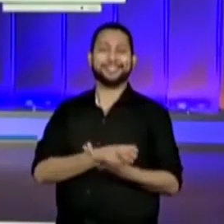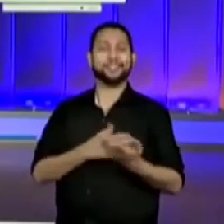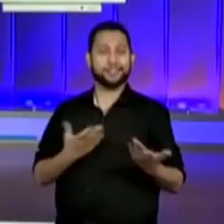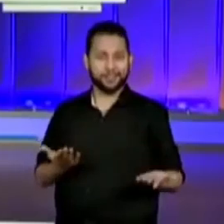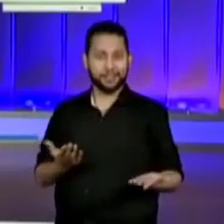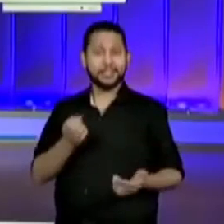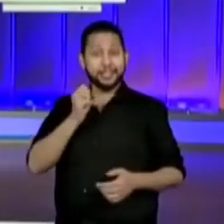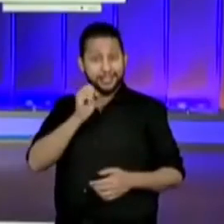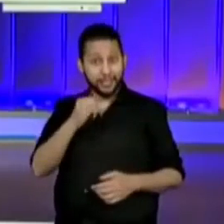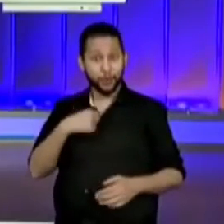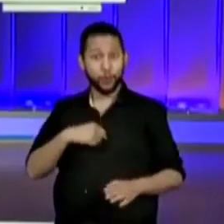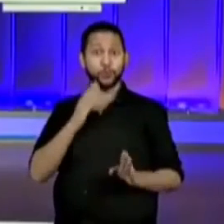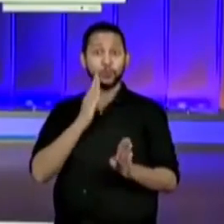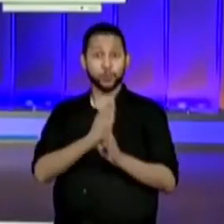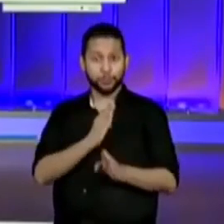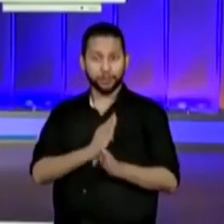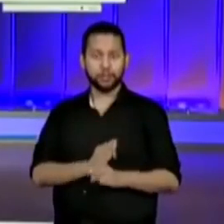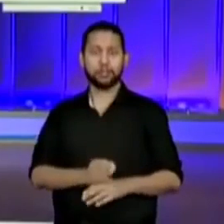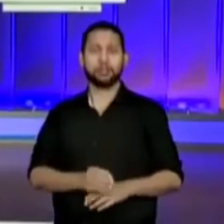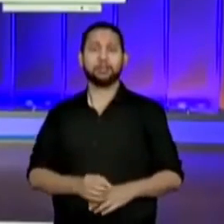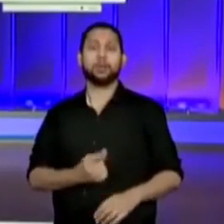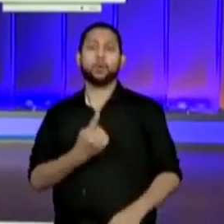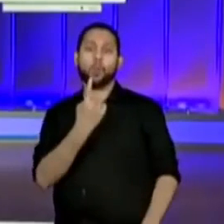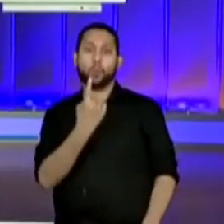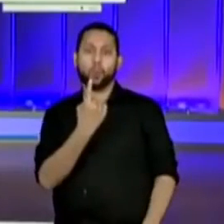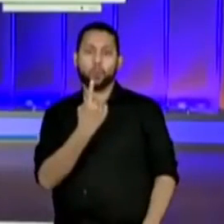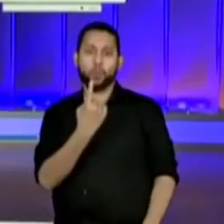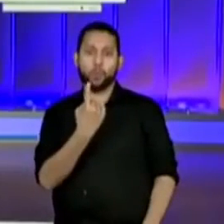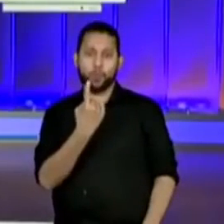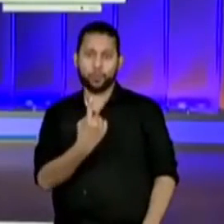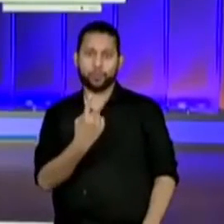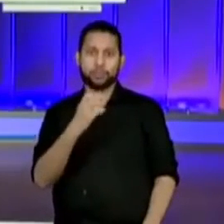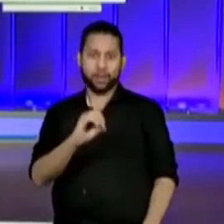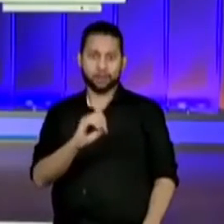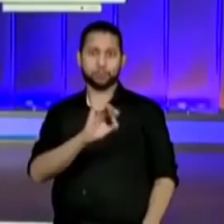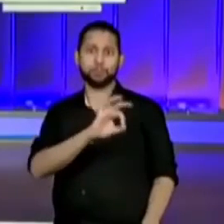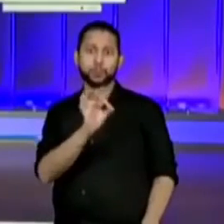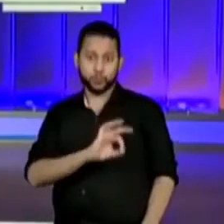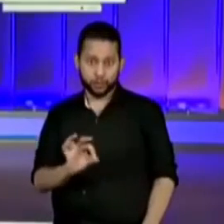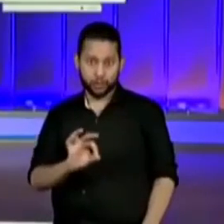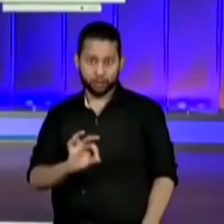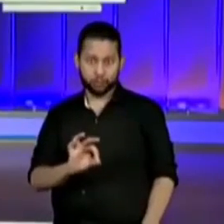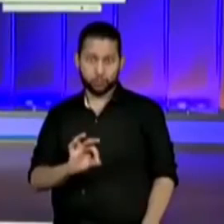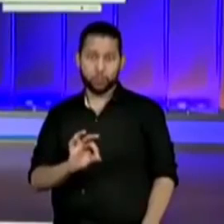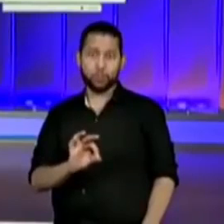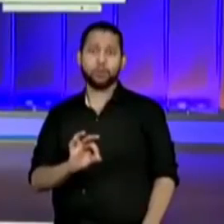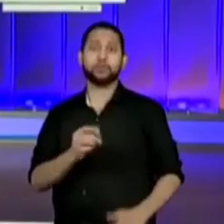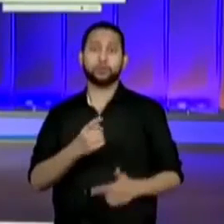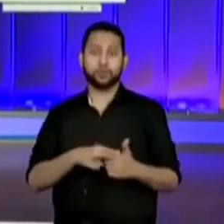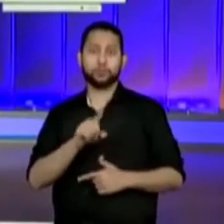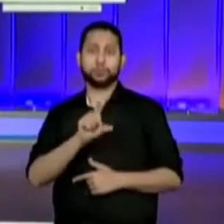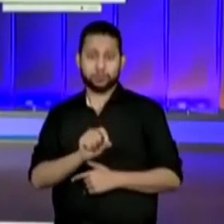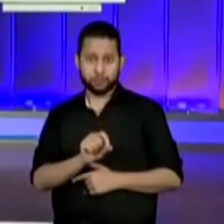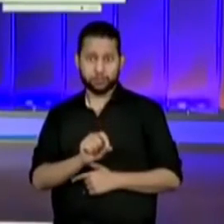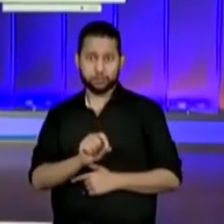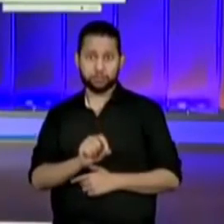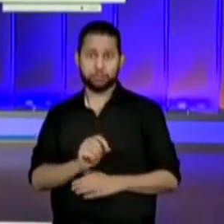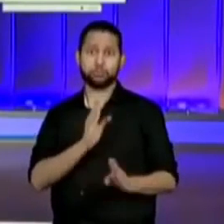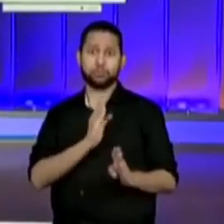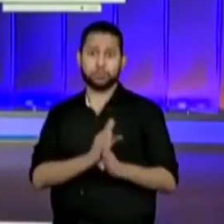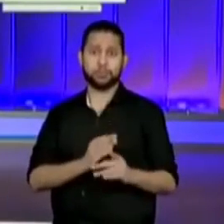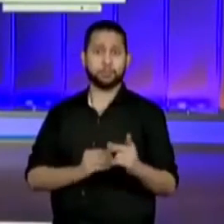10% mais 2,50 porque são 20% consegui entender aí